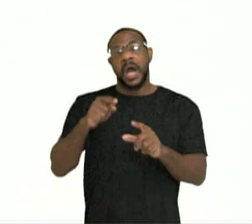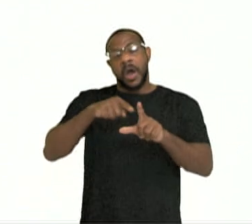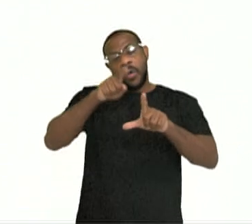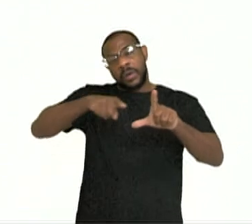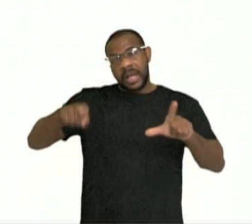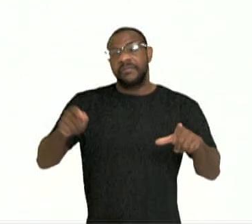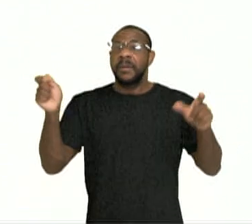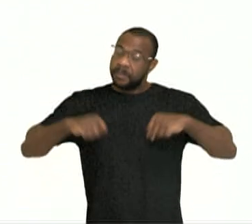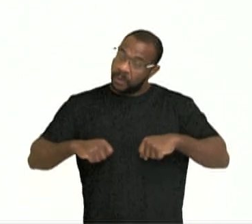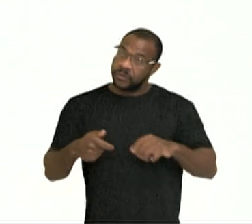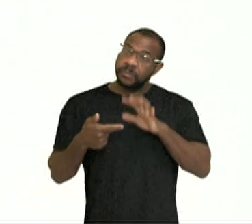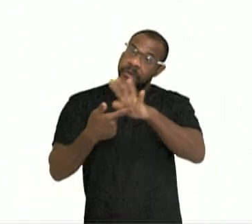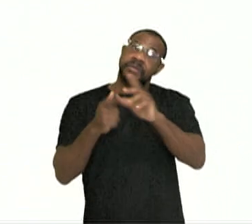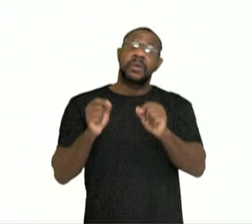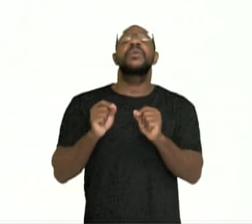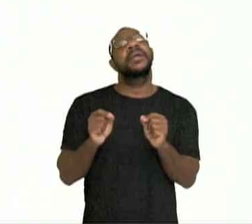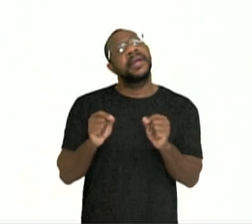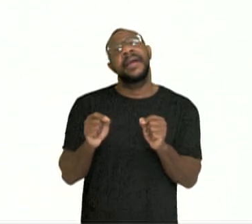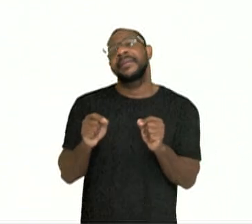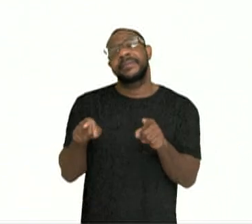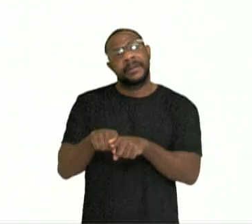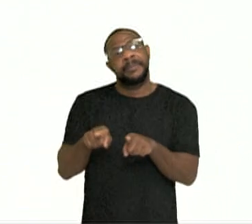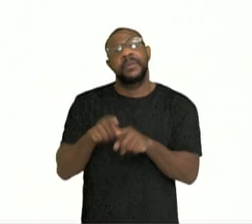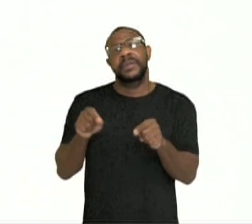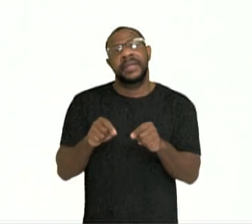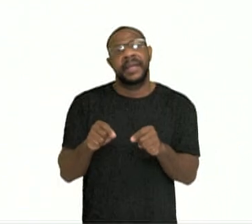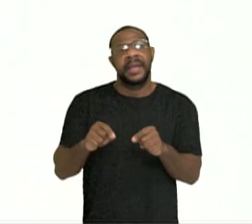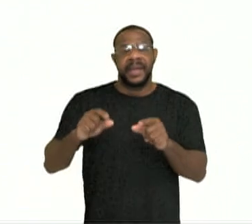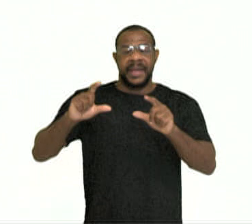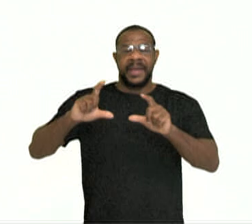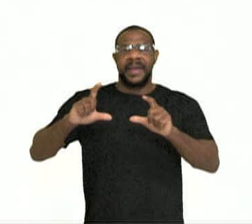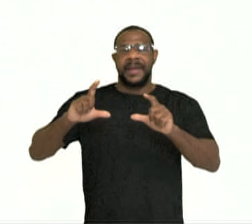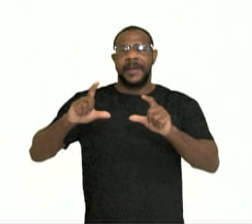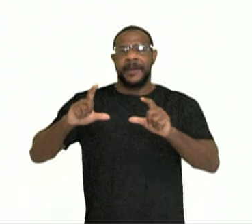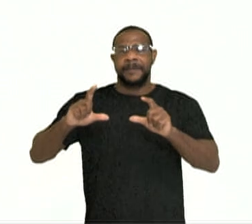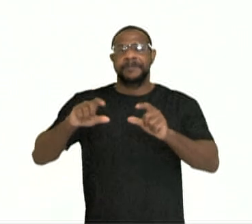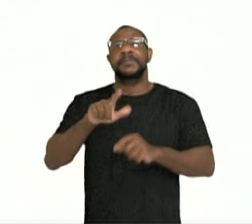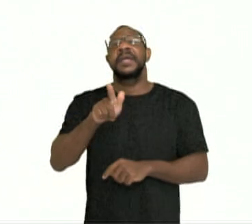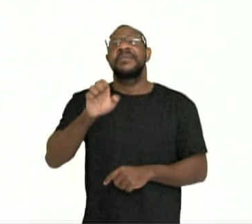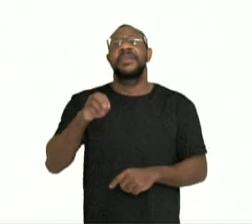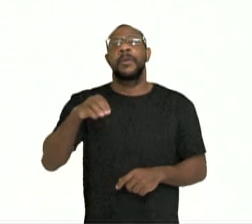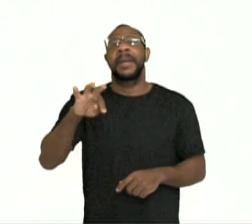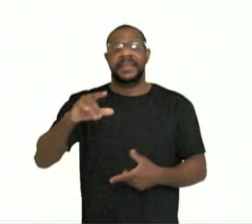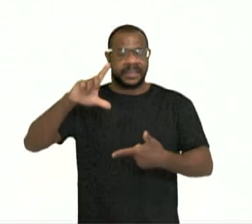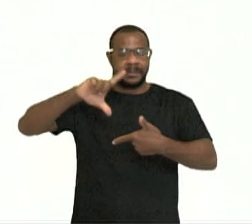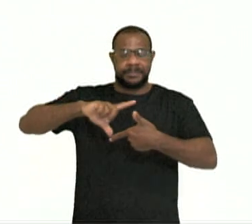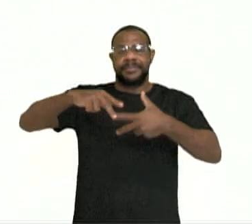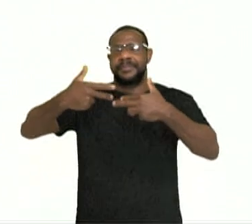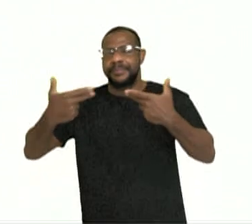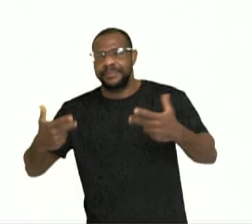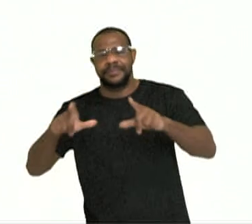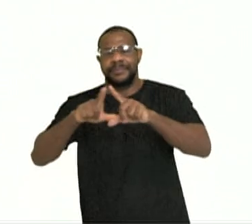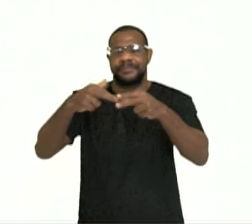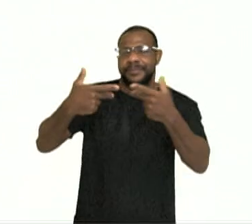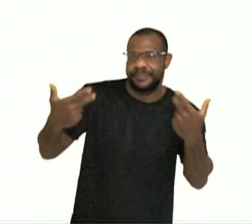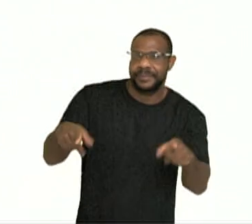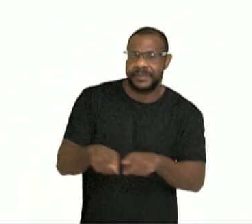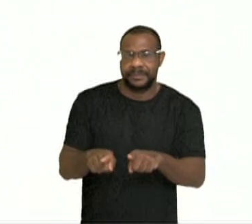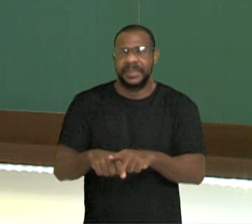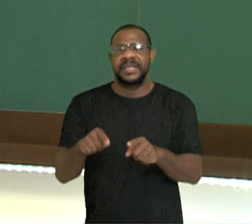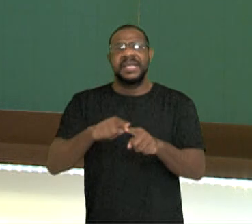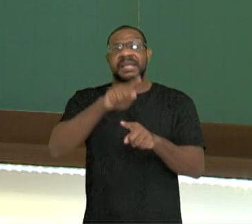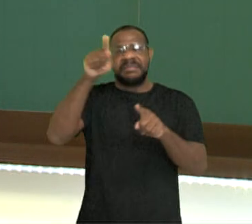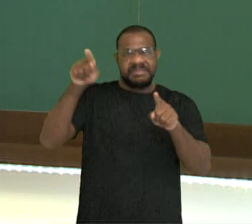forma de figuras geométricas, isso é muito presente, né, de forma geral, em forma de diagramas, desenhos e também